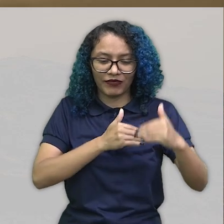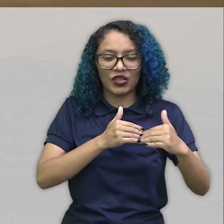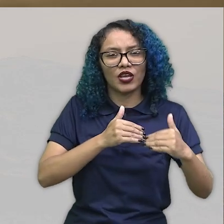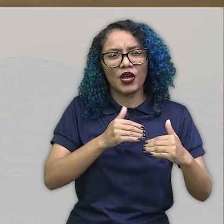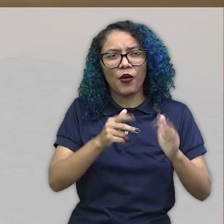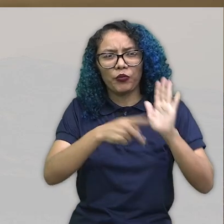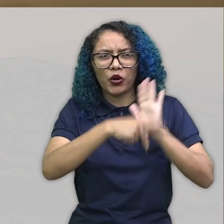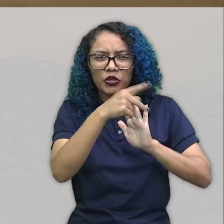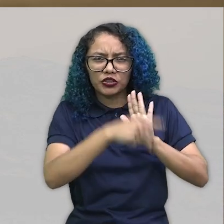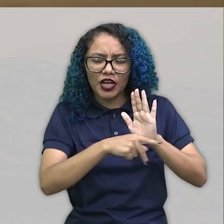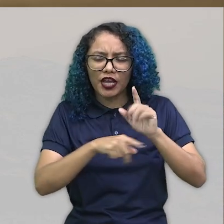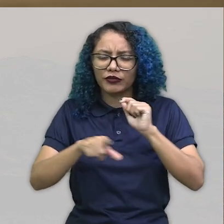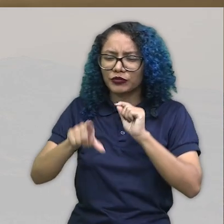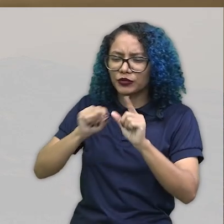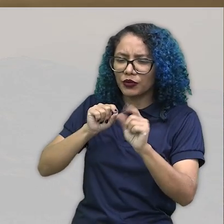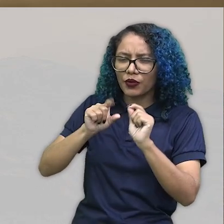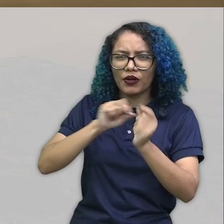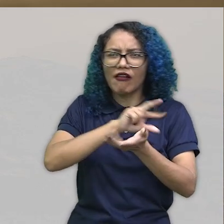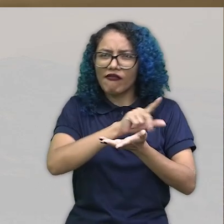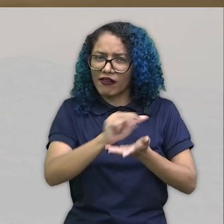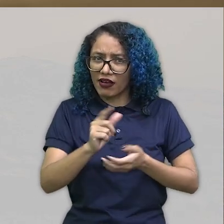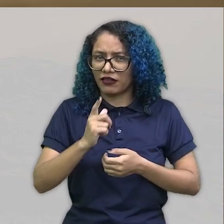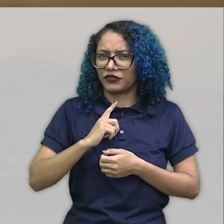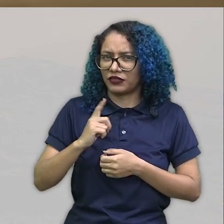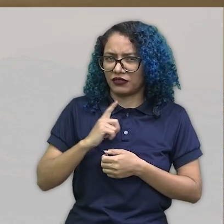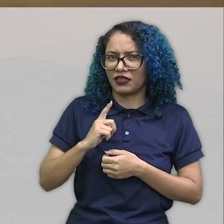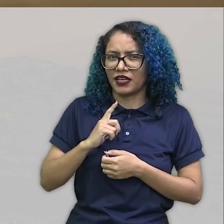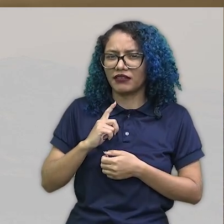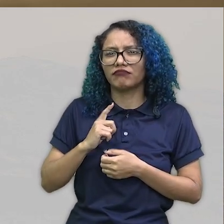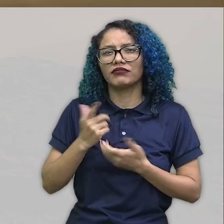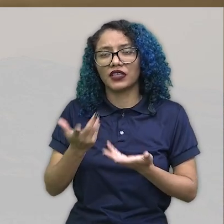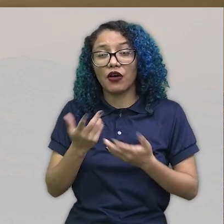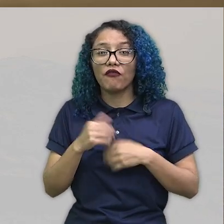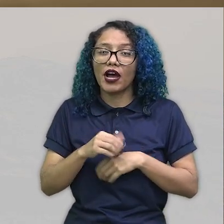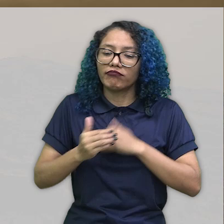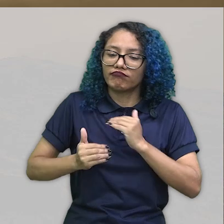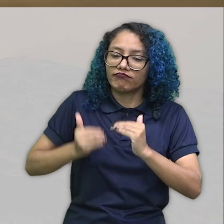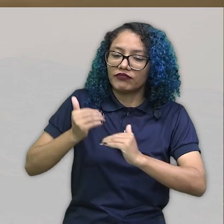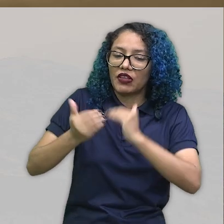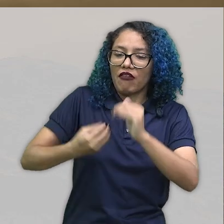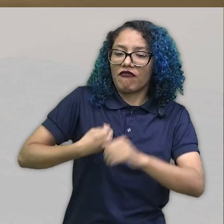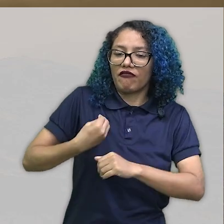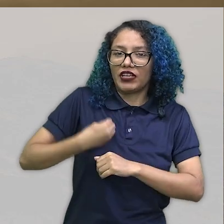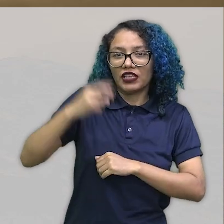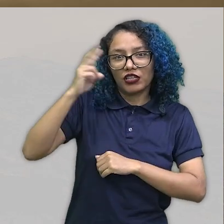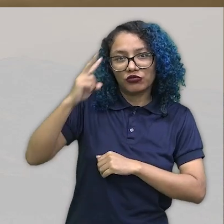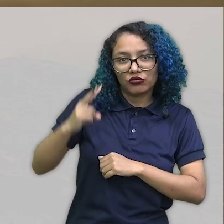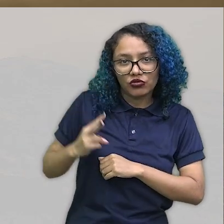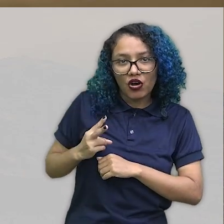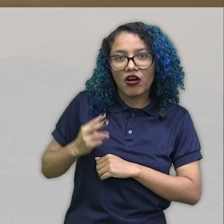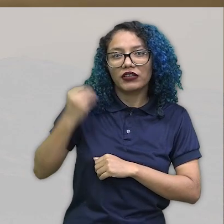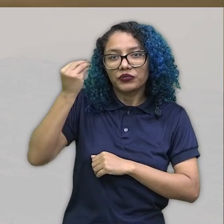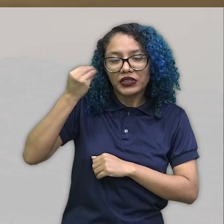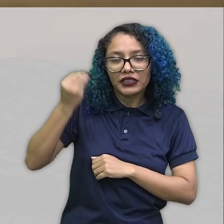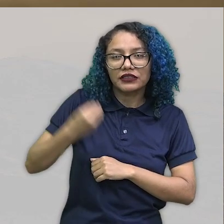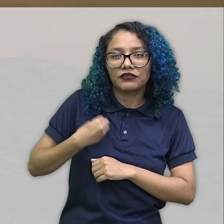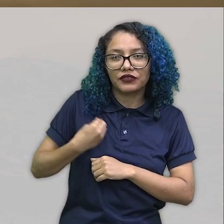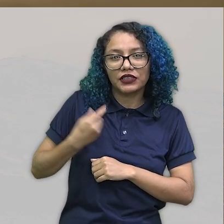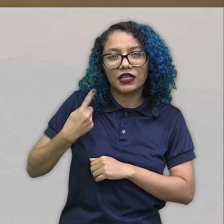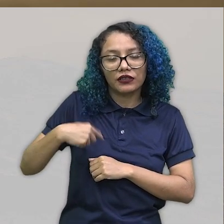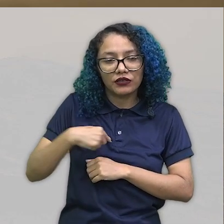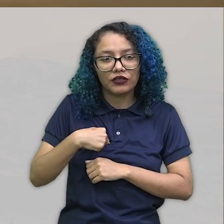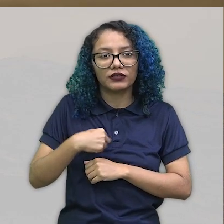Caminhos e planos. Ou seja, gente, a existência, ela vem sempre